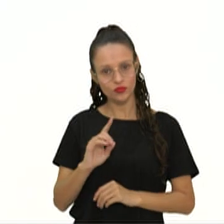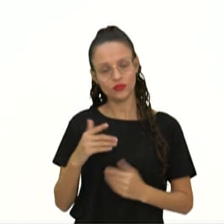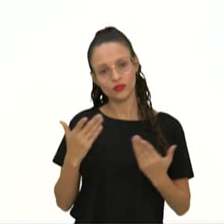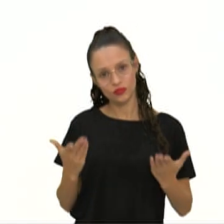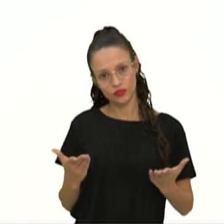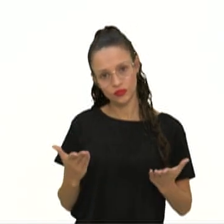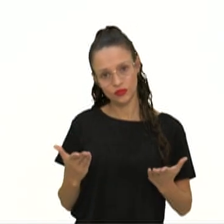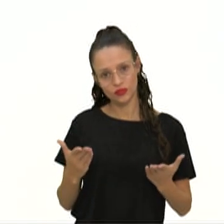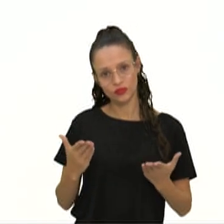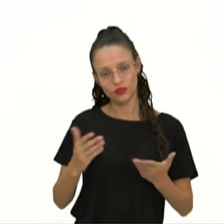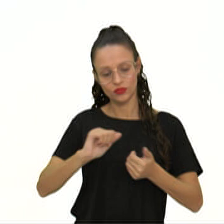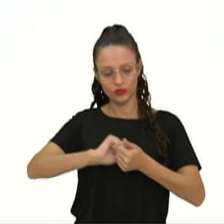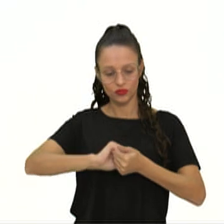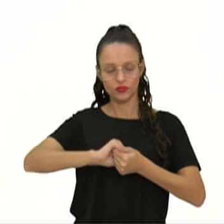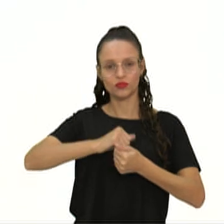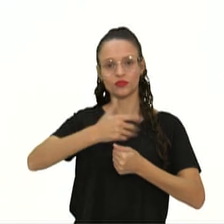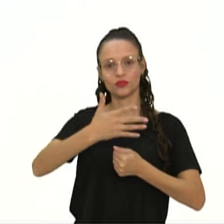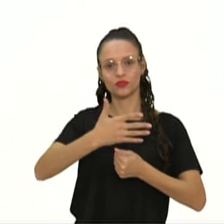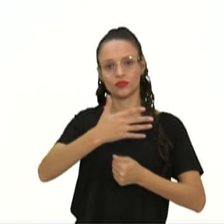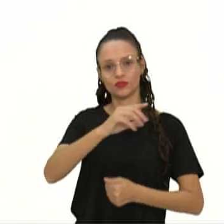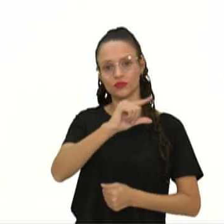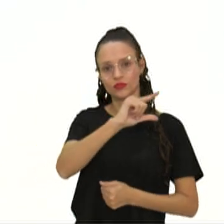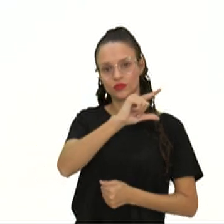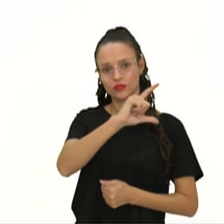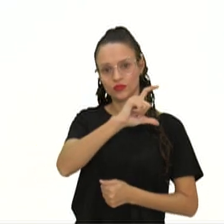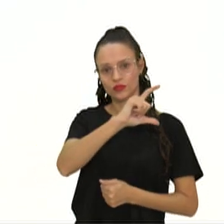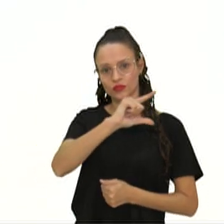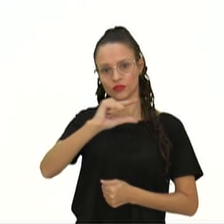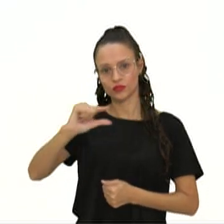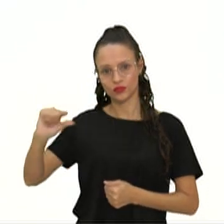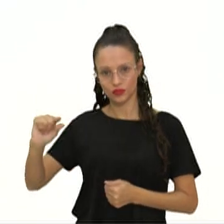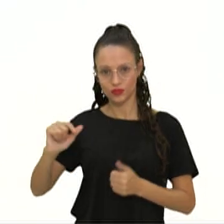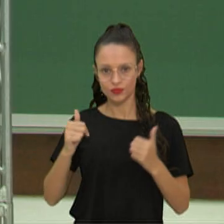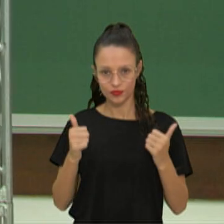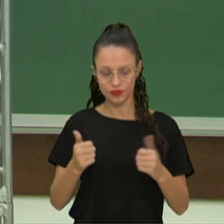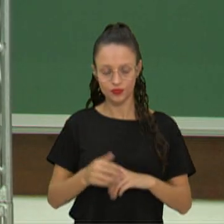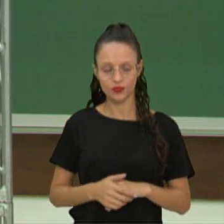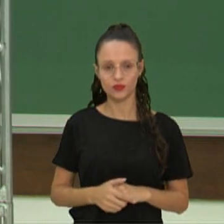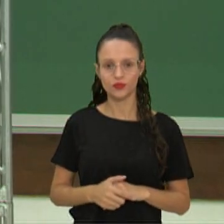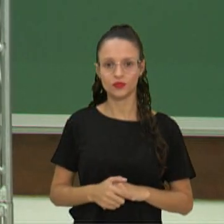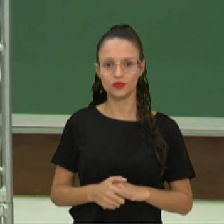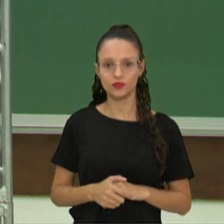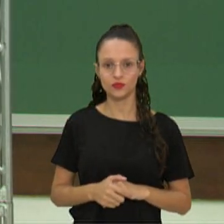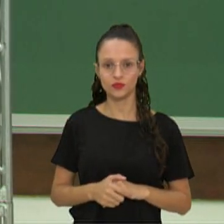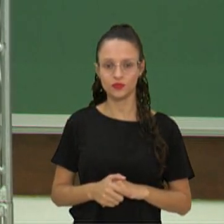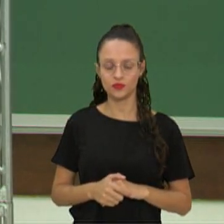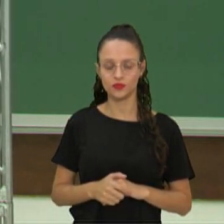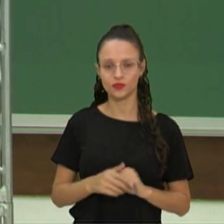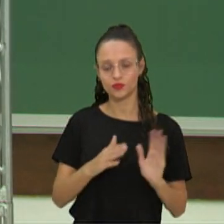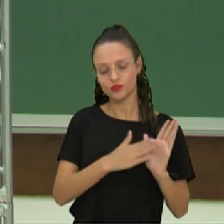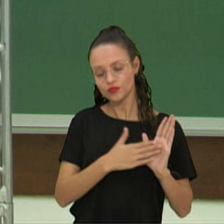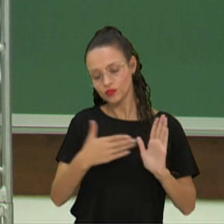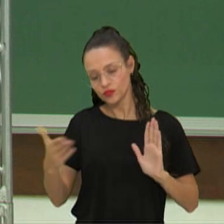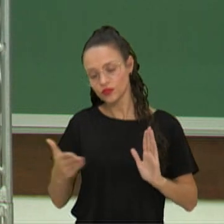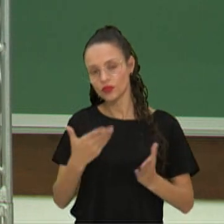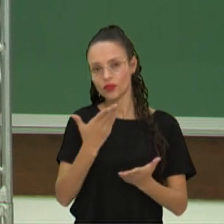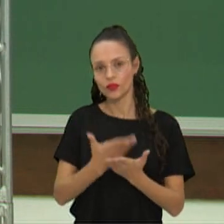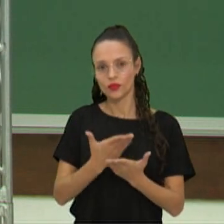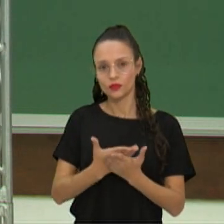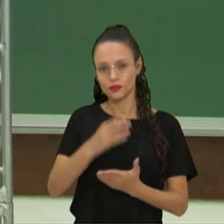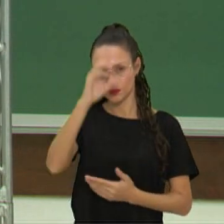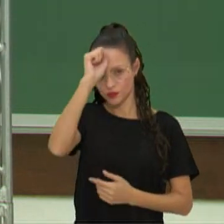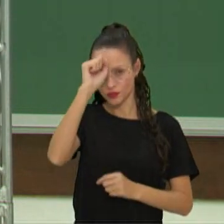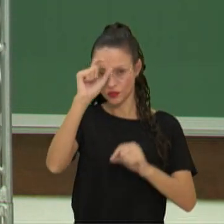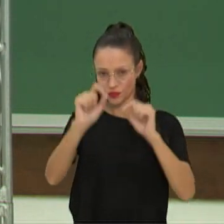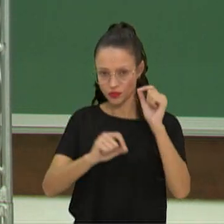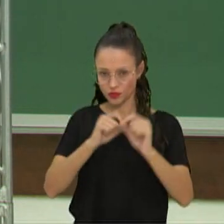seja, com o expoente maior até o expoente menor da letra. Tá bom? E o que nós aprendemos na aula de hoje? Hoje nós